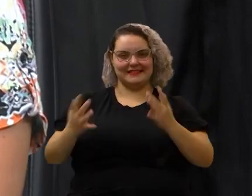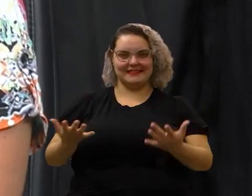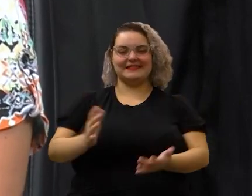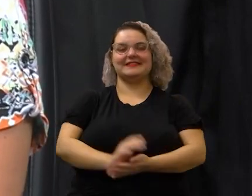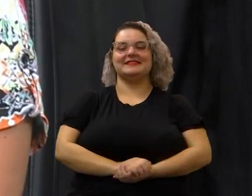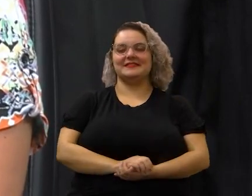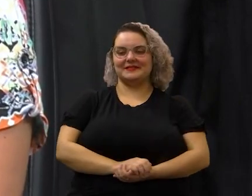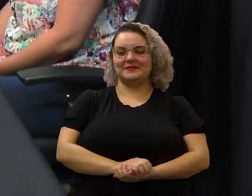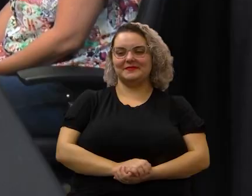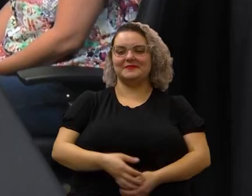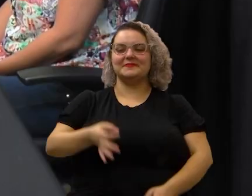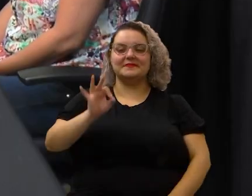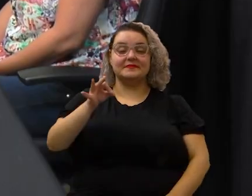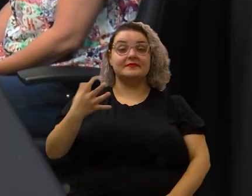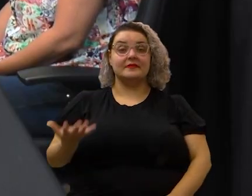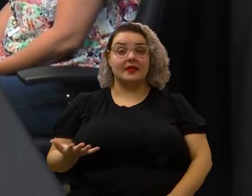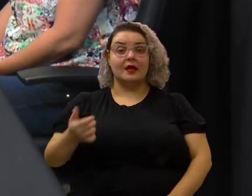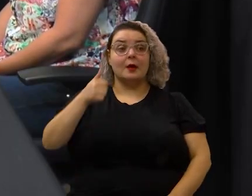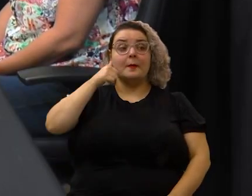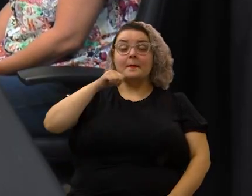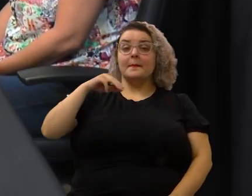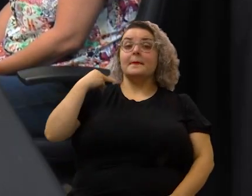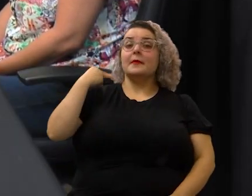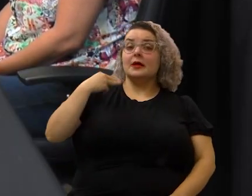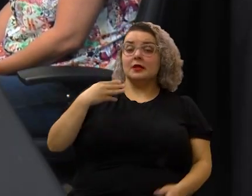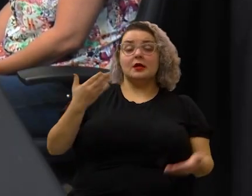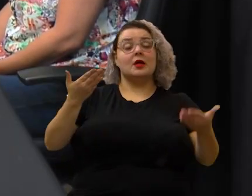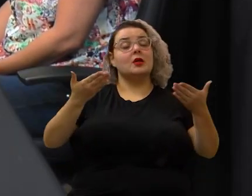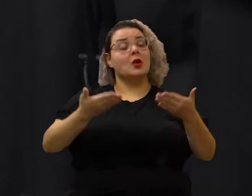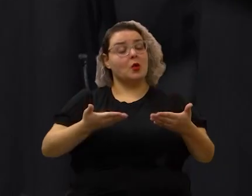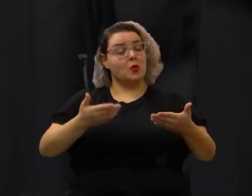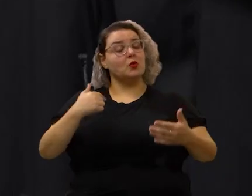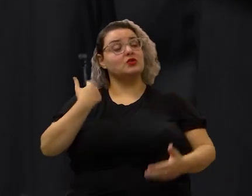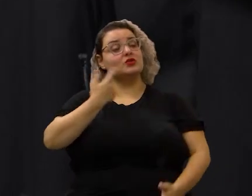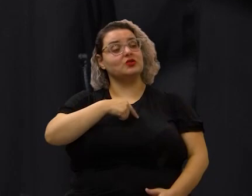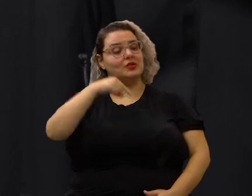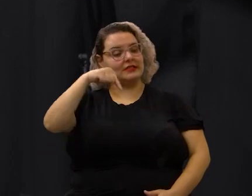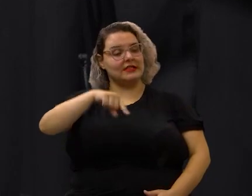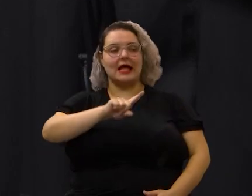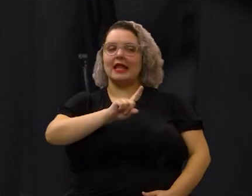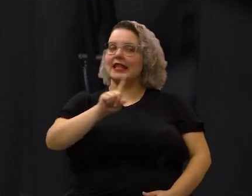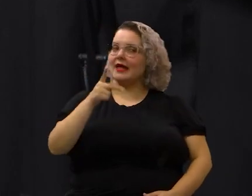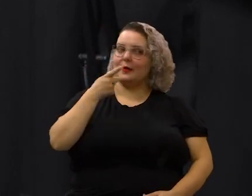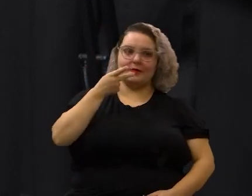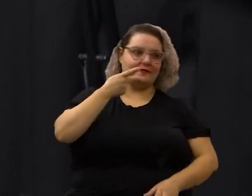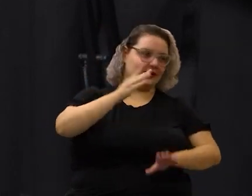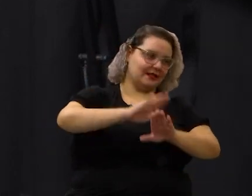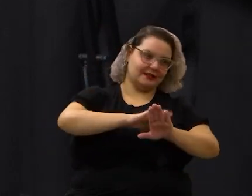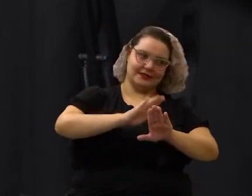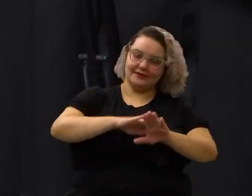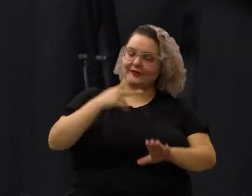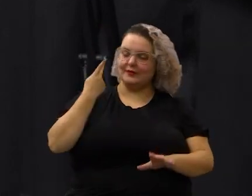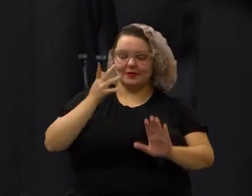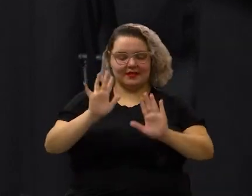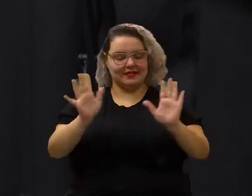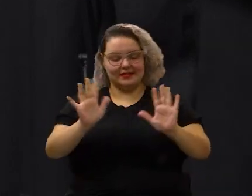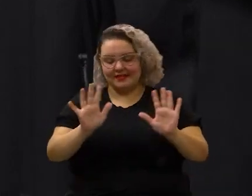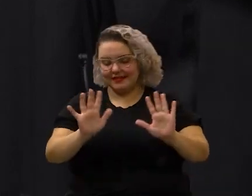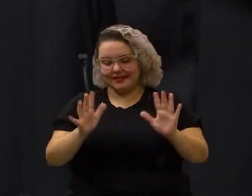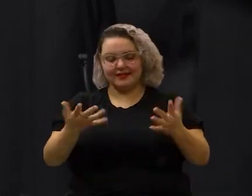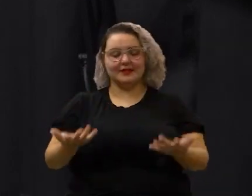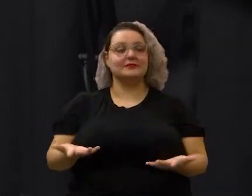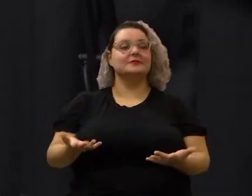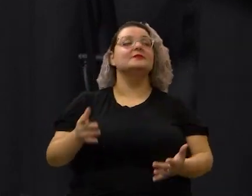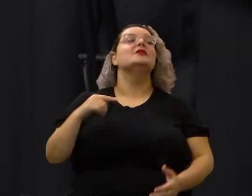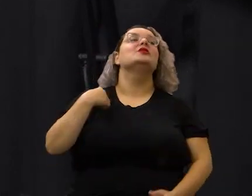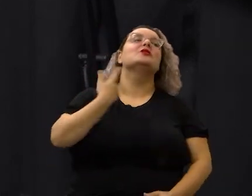cenário. Tá certo, então. Mariana, hoje a gente veio aqui não para falar da sua atuação como vereadora e tudo